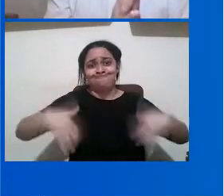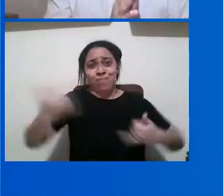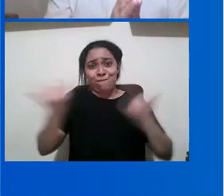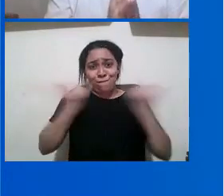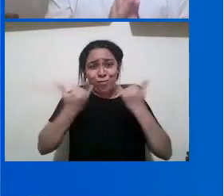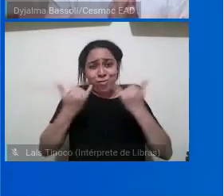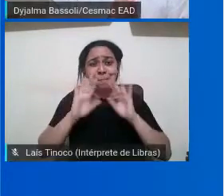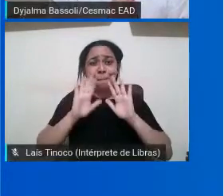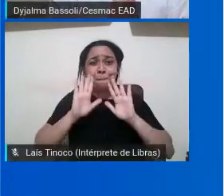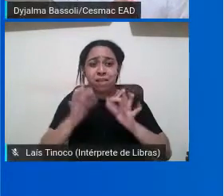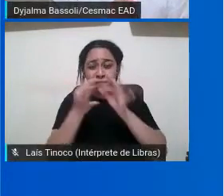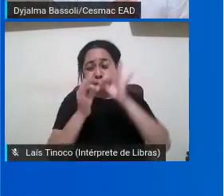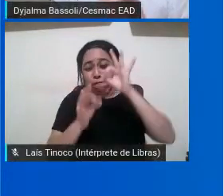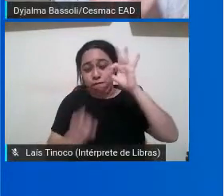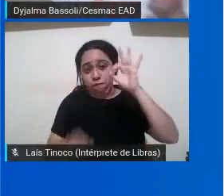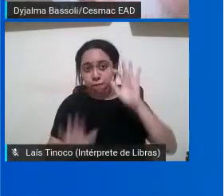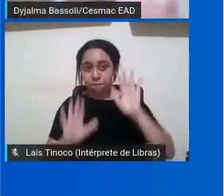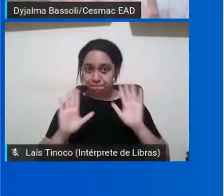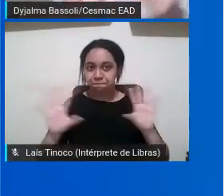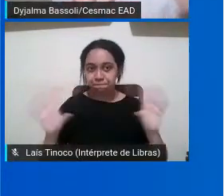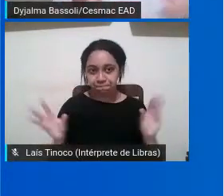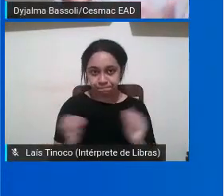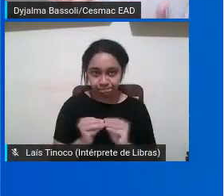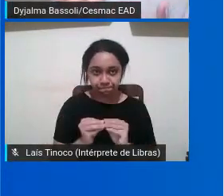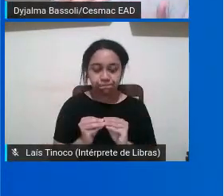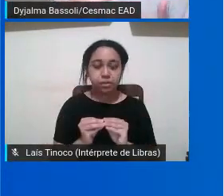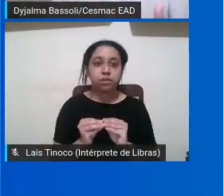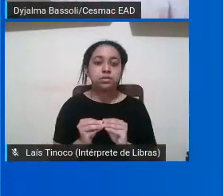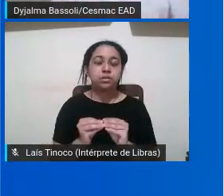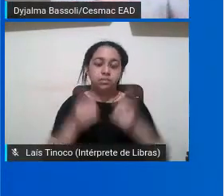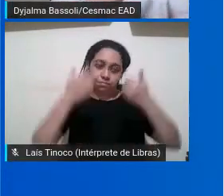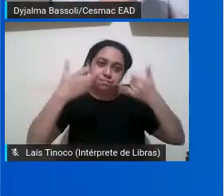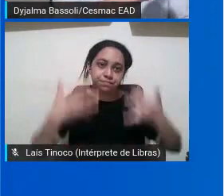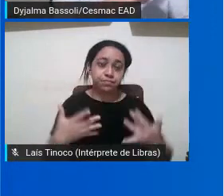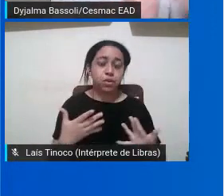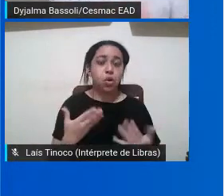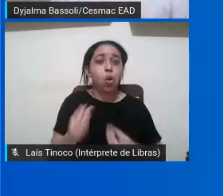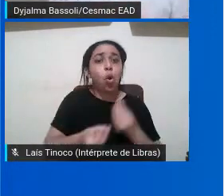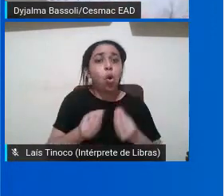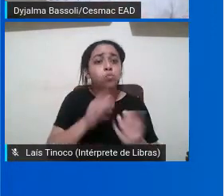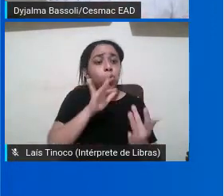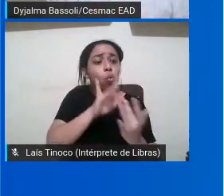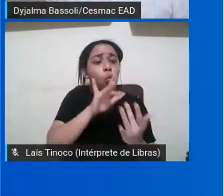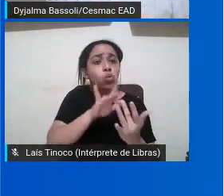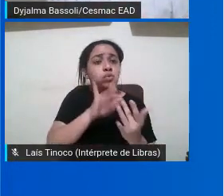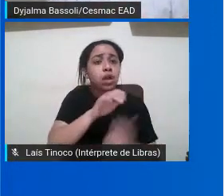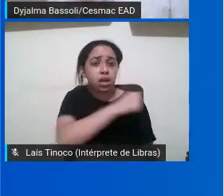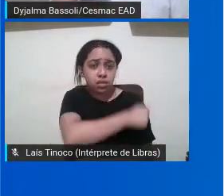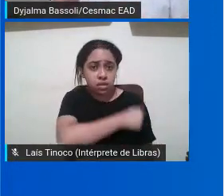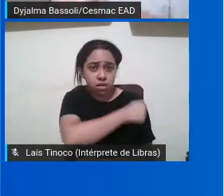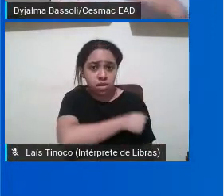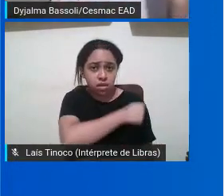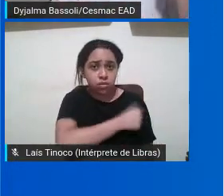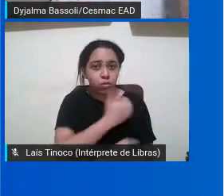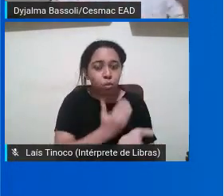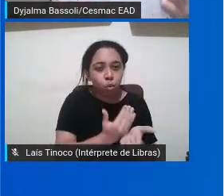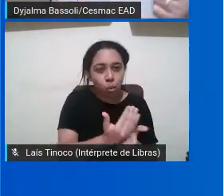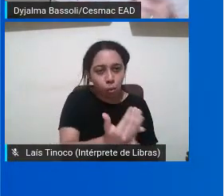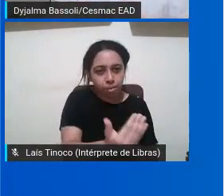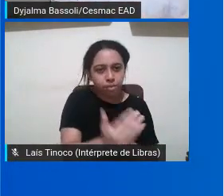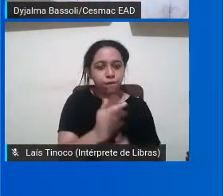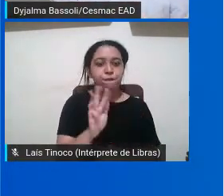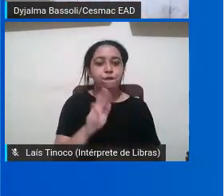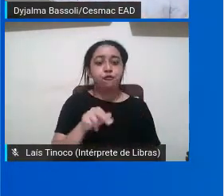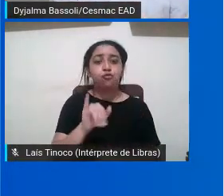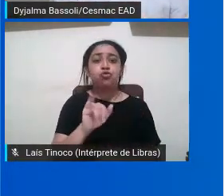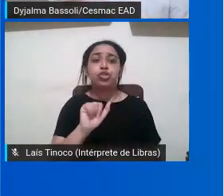longo nós trabalhamos o contato com aluno ou a relação com esse aluno desde o funil de captação desde o momento em que